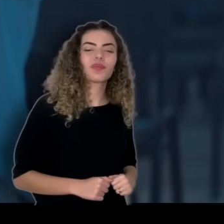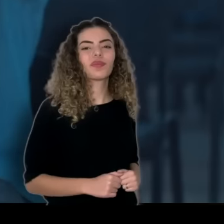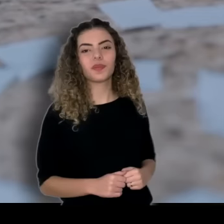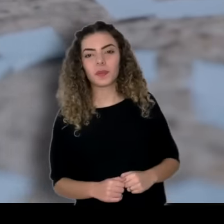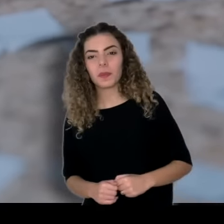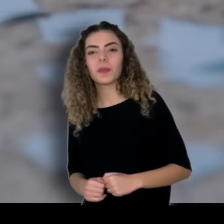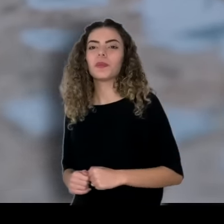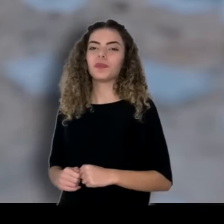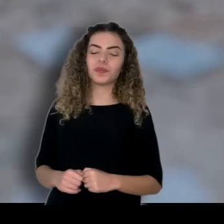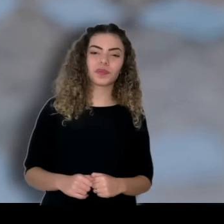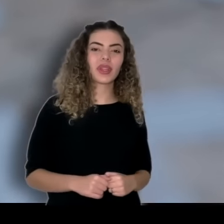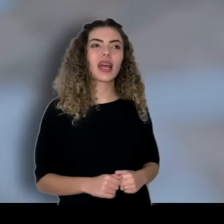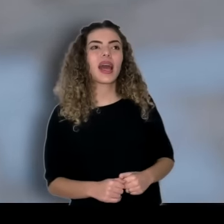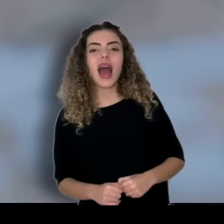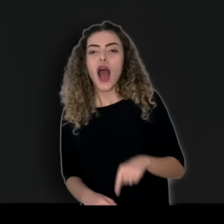lugar